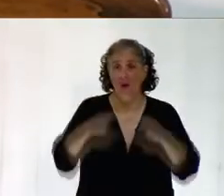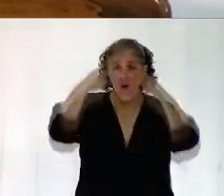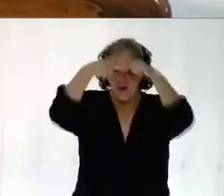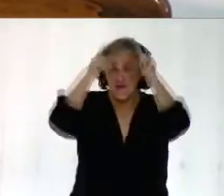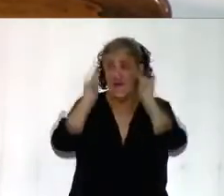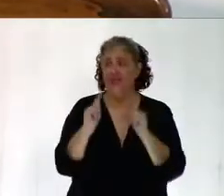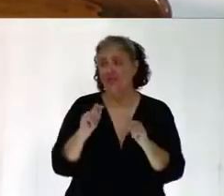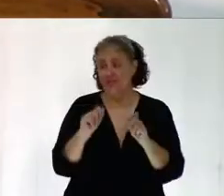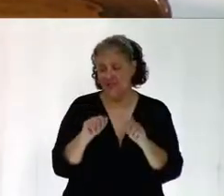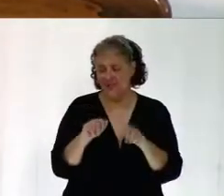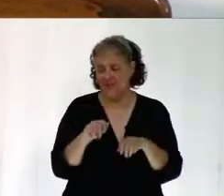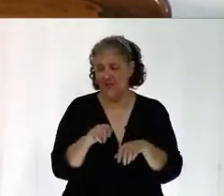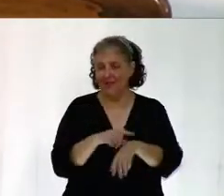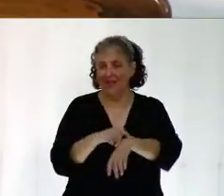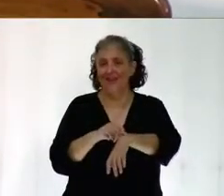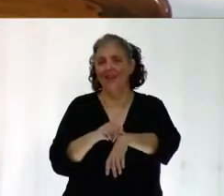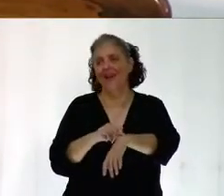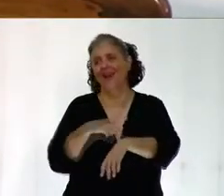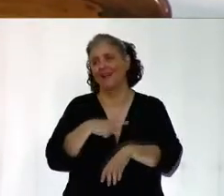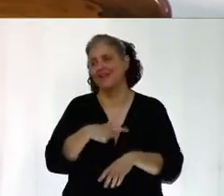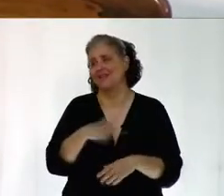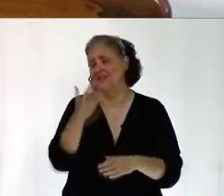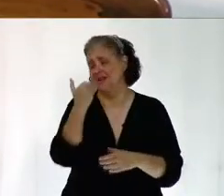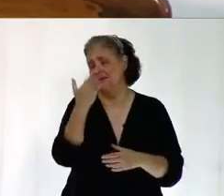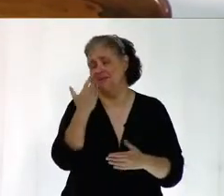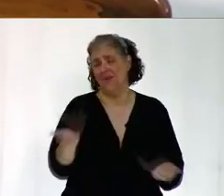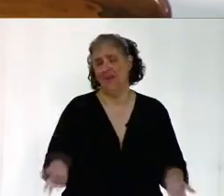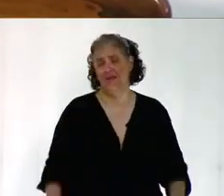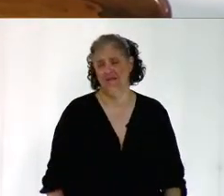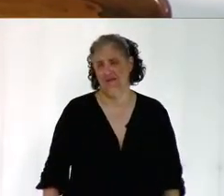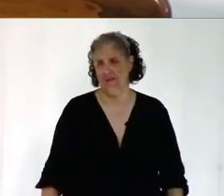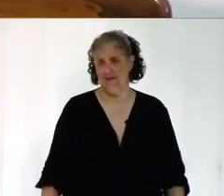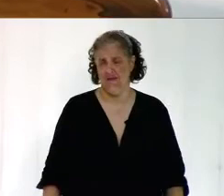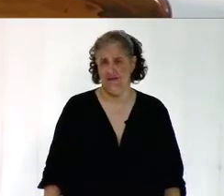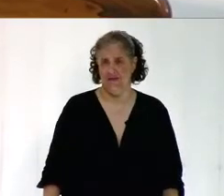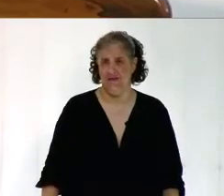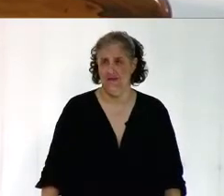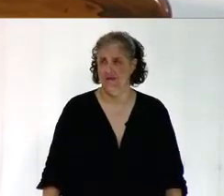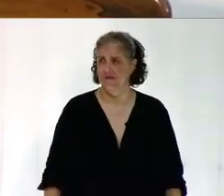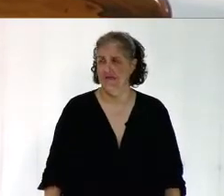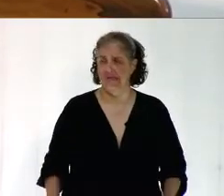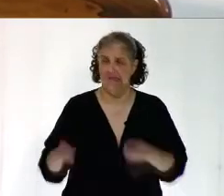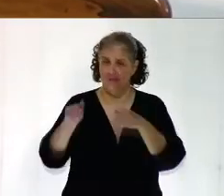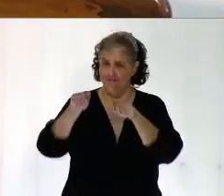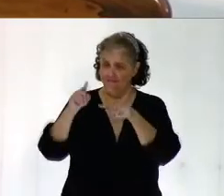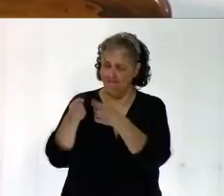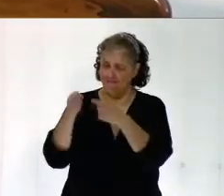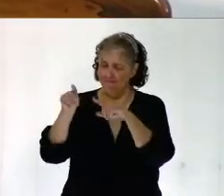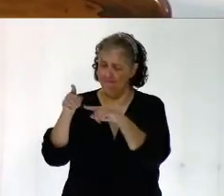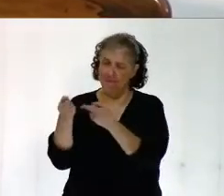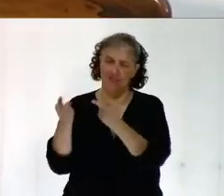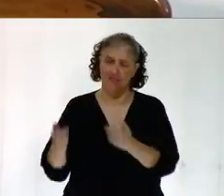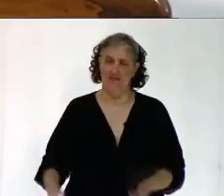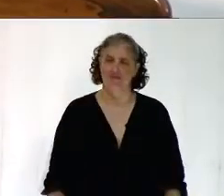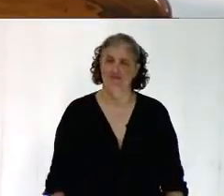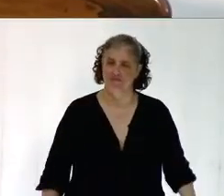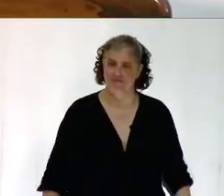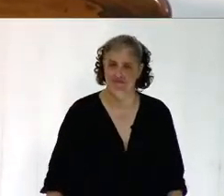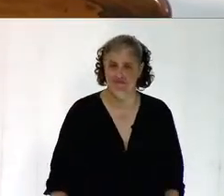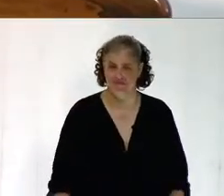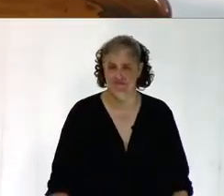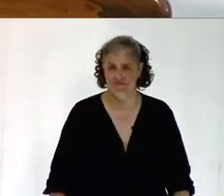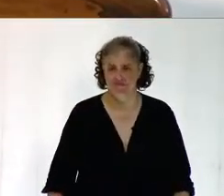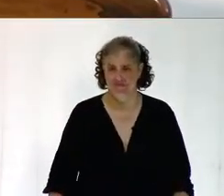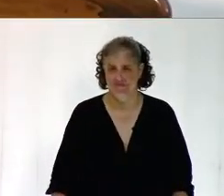senhor vai tremer a sua coluna vertical a sua coluna cervical vai tremer